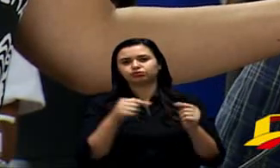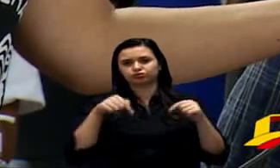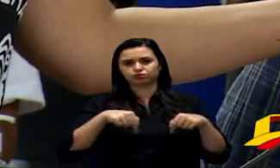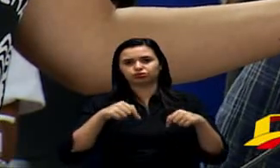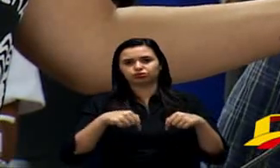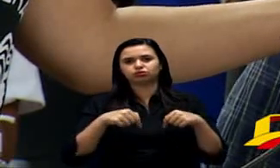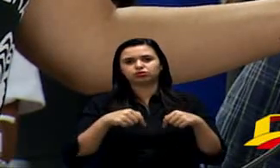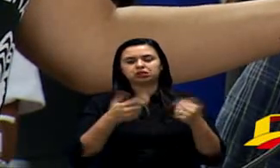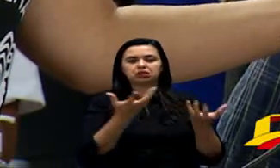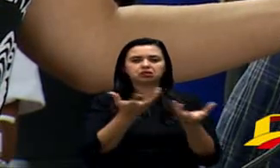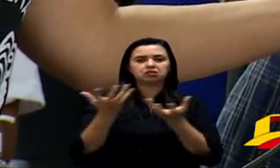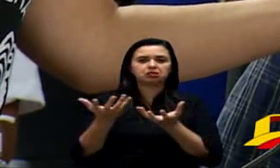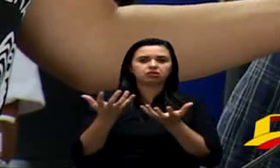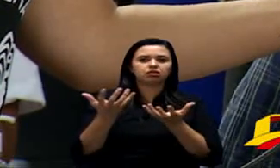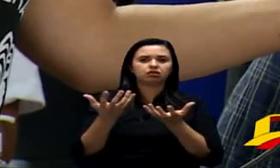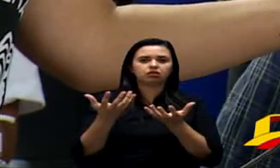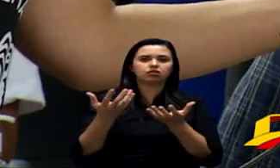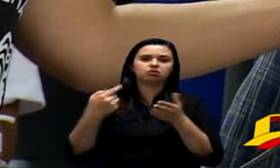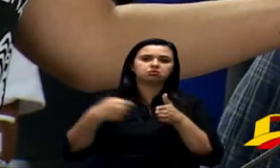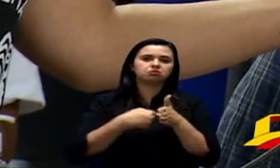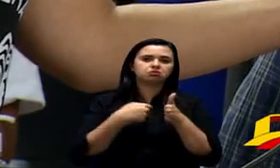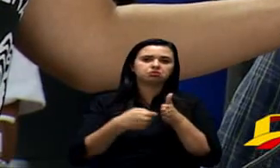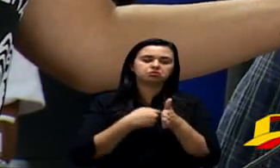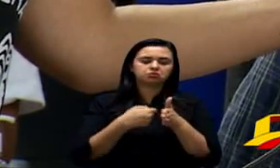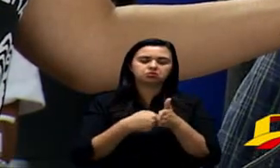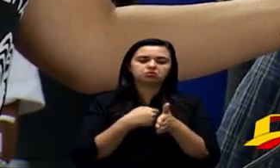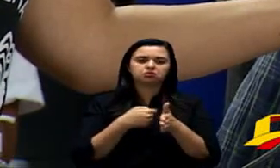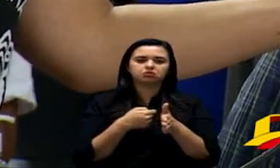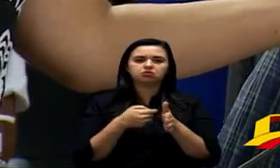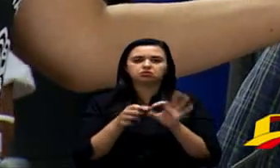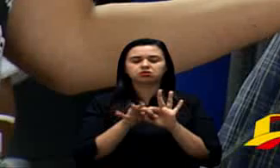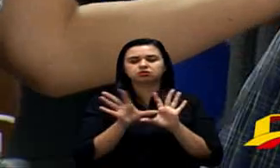me procurar, estou aberto ao diálogo.